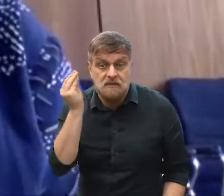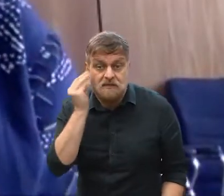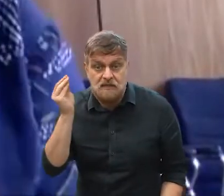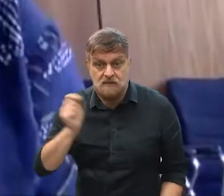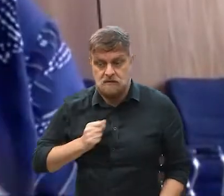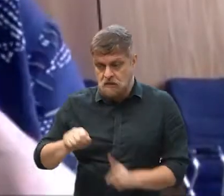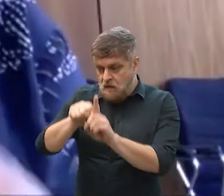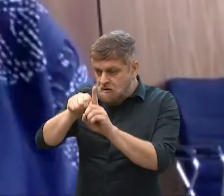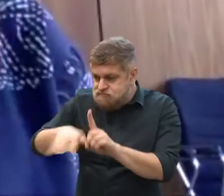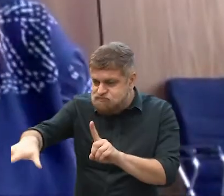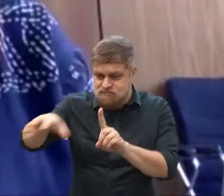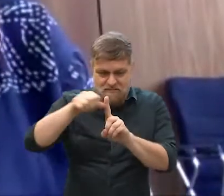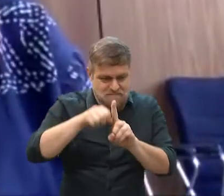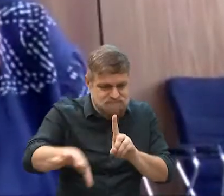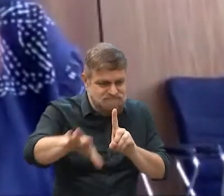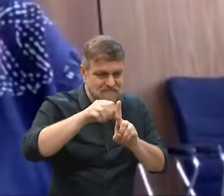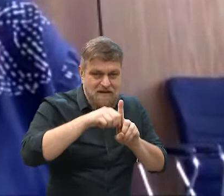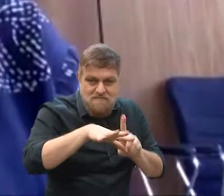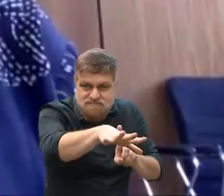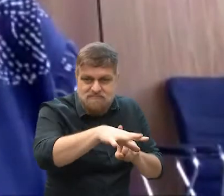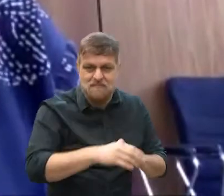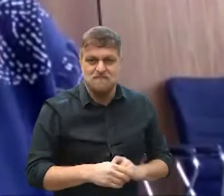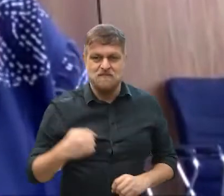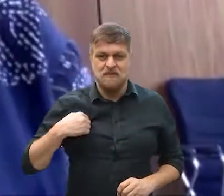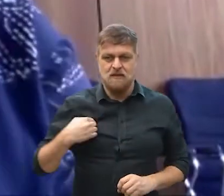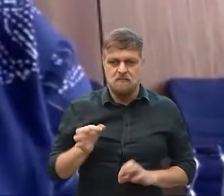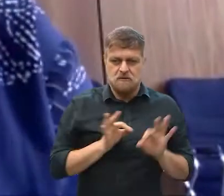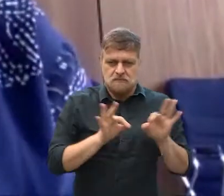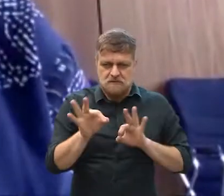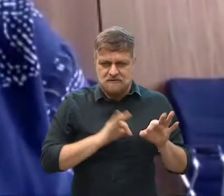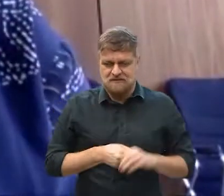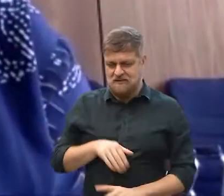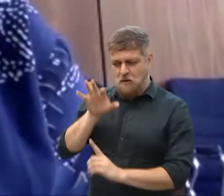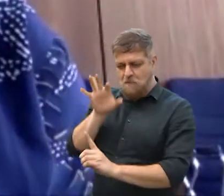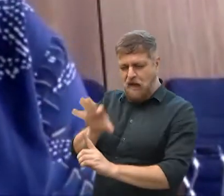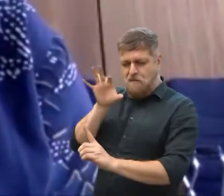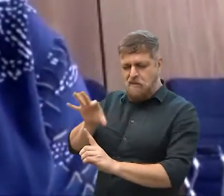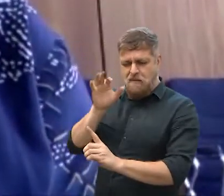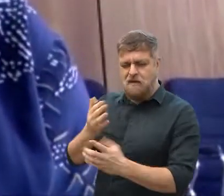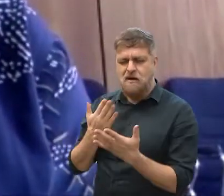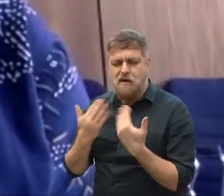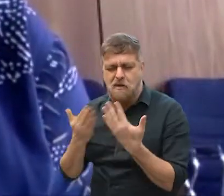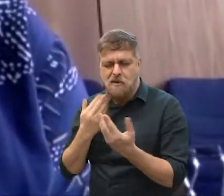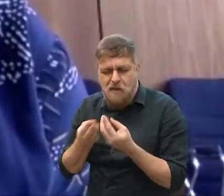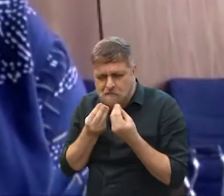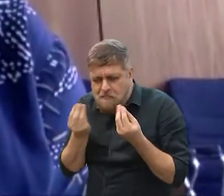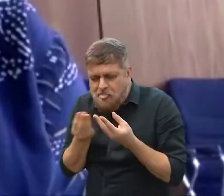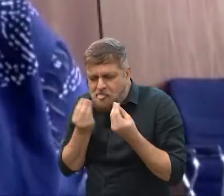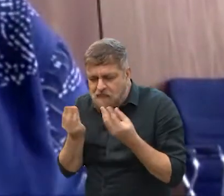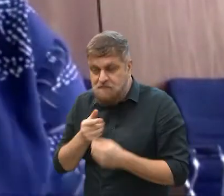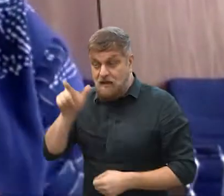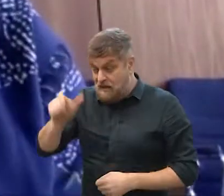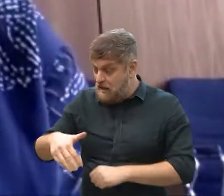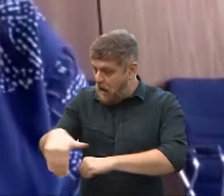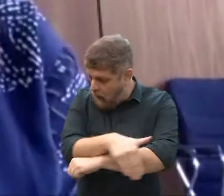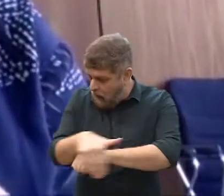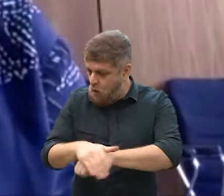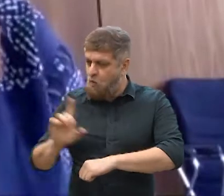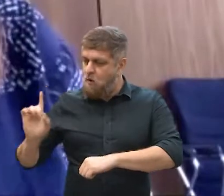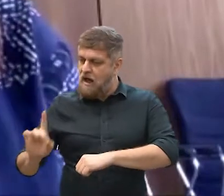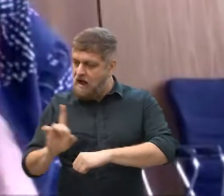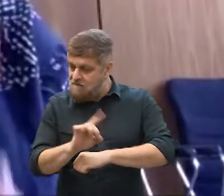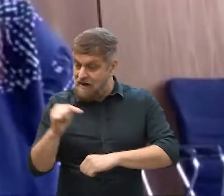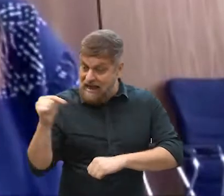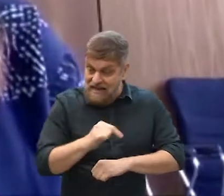de serem multiplicadores de informação. E aí eu fiz todo um trabalho de convencimento com essas crianças que elas poderiam ir para as ruas